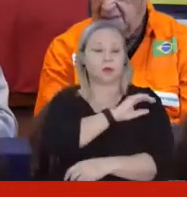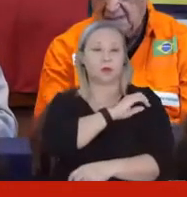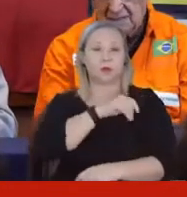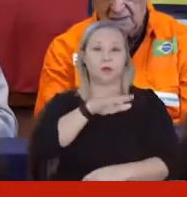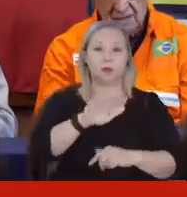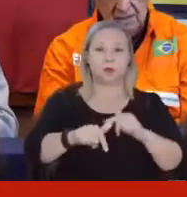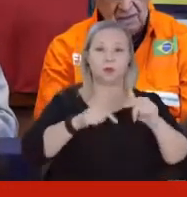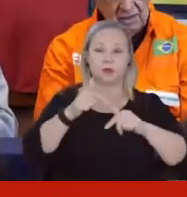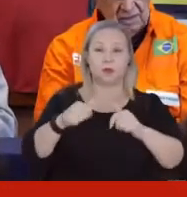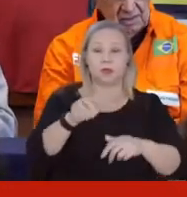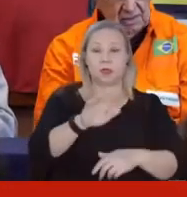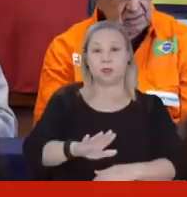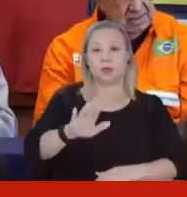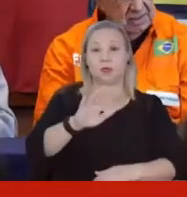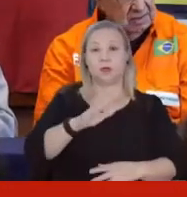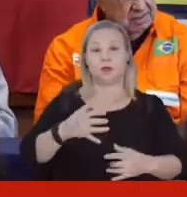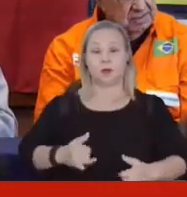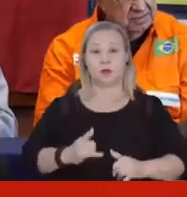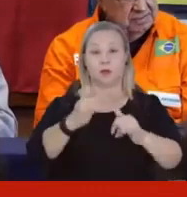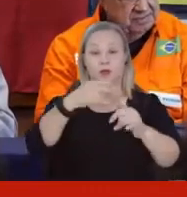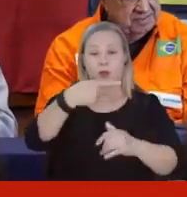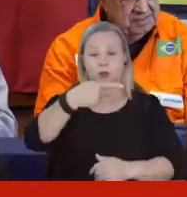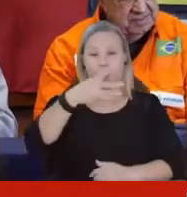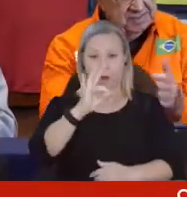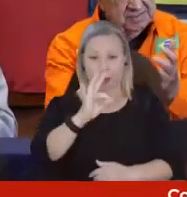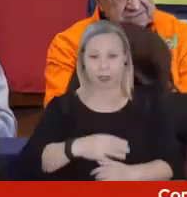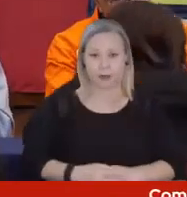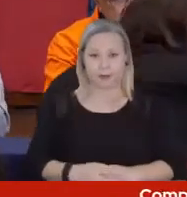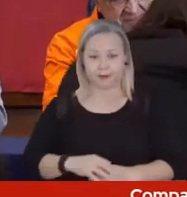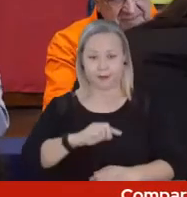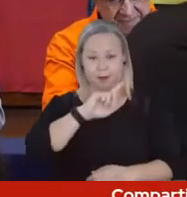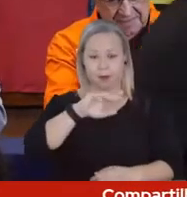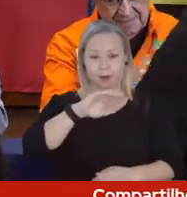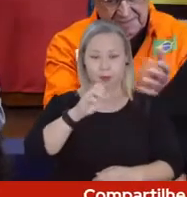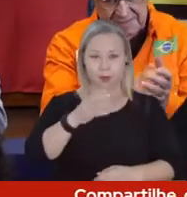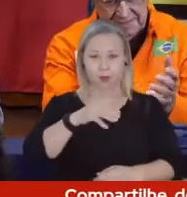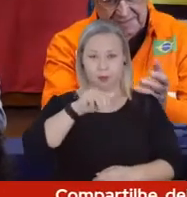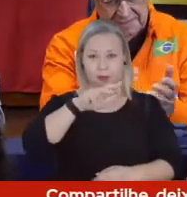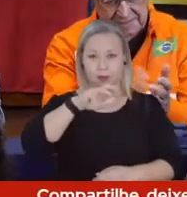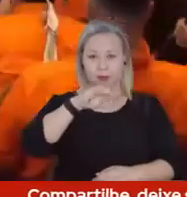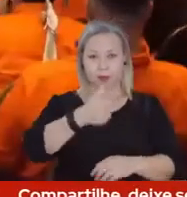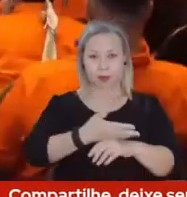dos Trabalhadores, Zé Maria Rangel, pré-candidato a deputado federal.